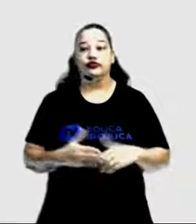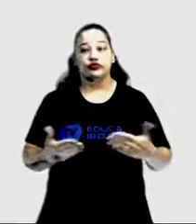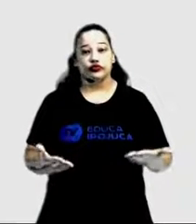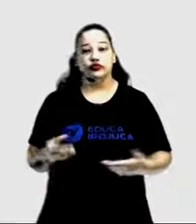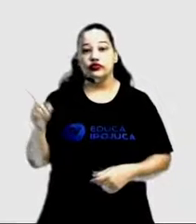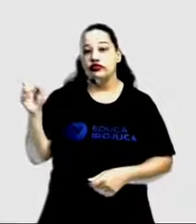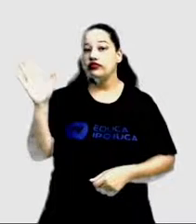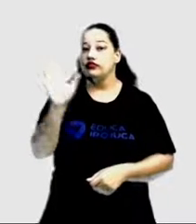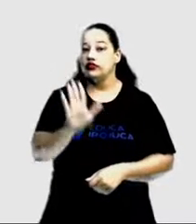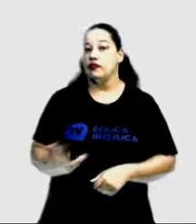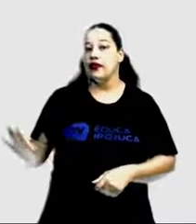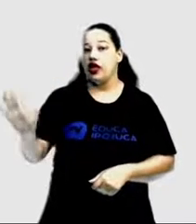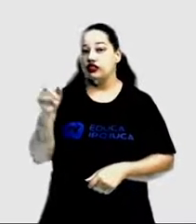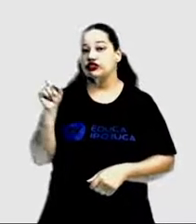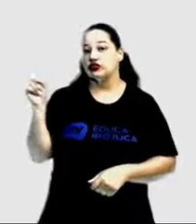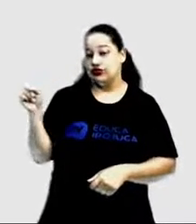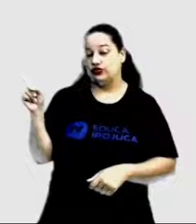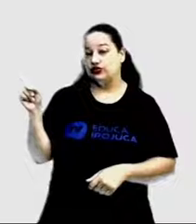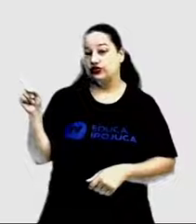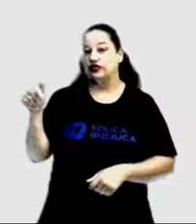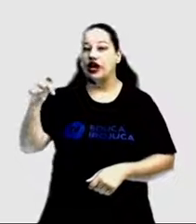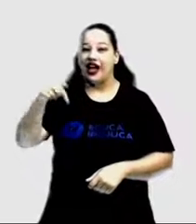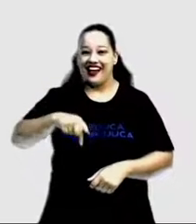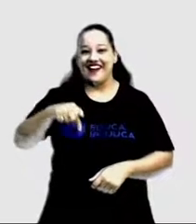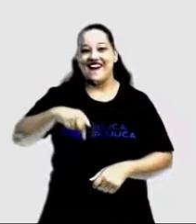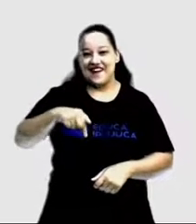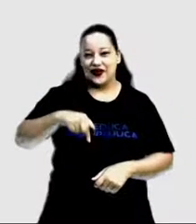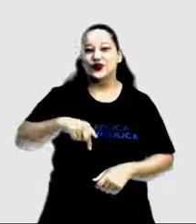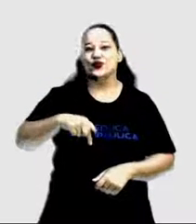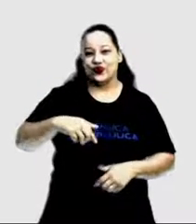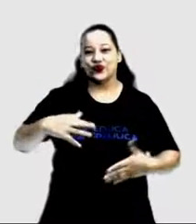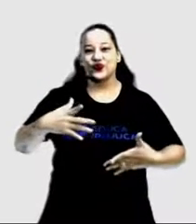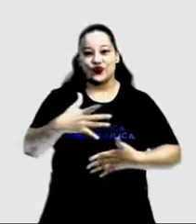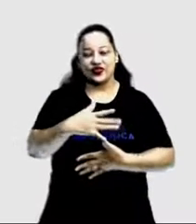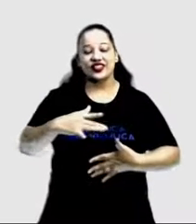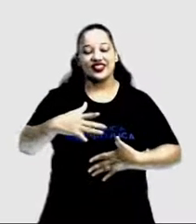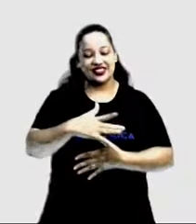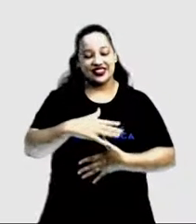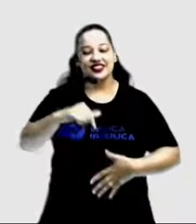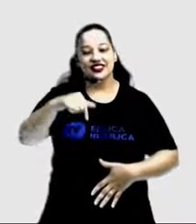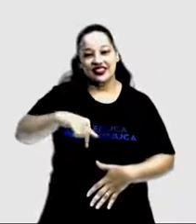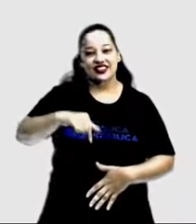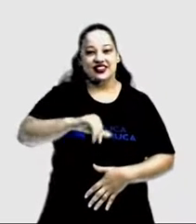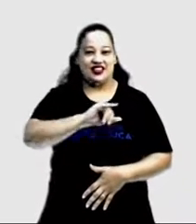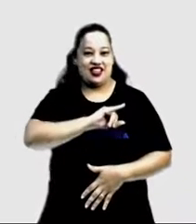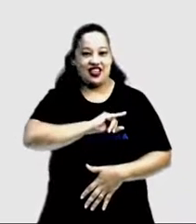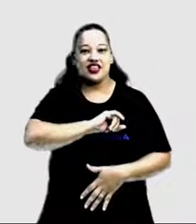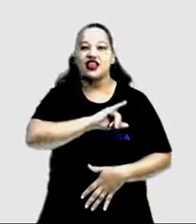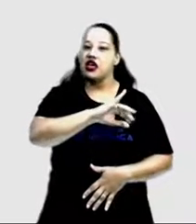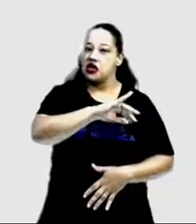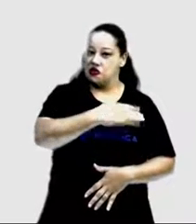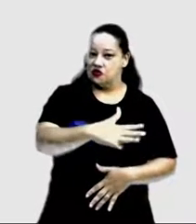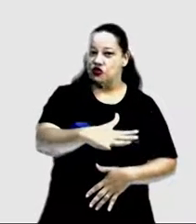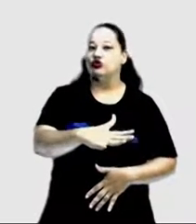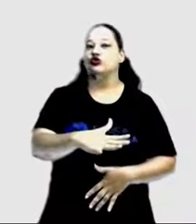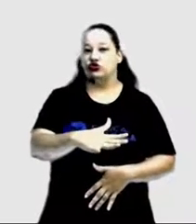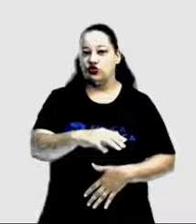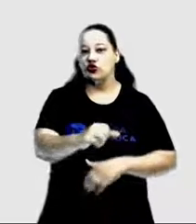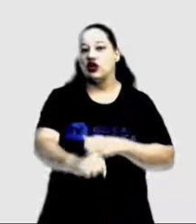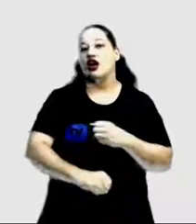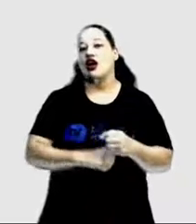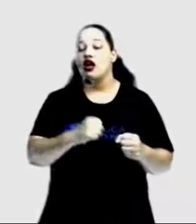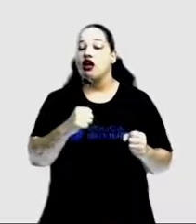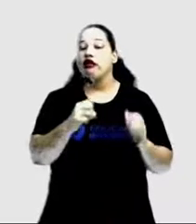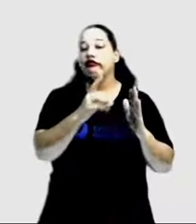Essa imagem é do nosso município de Ipojuca, na década de 50.